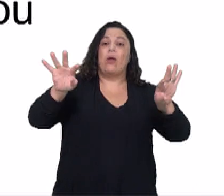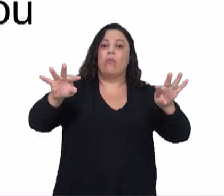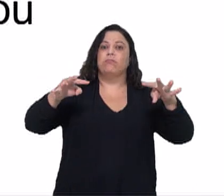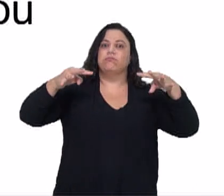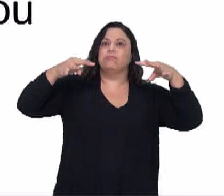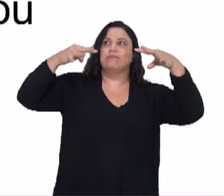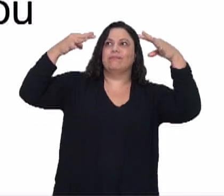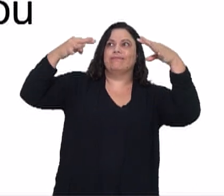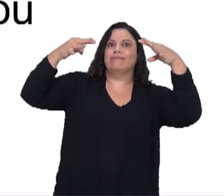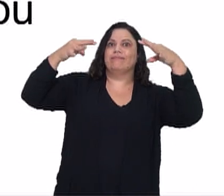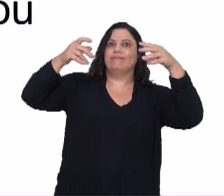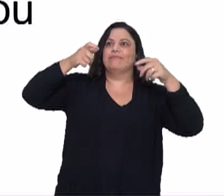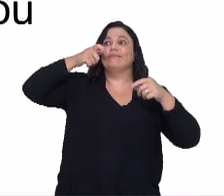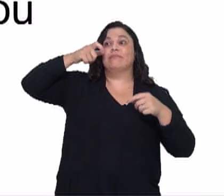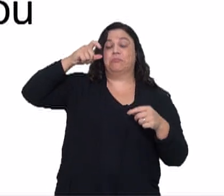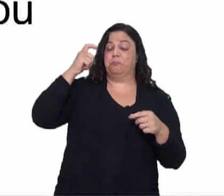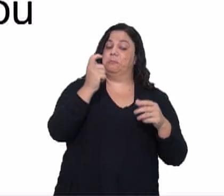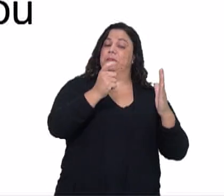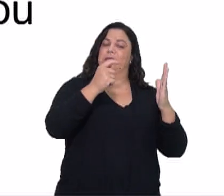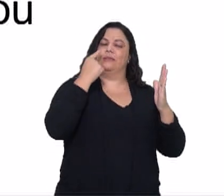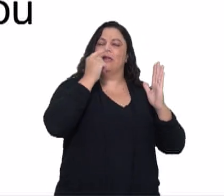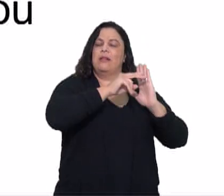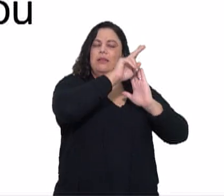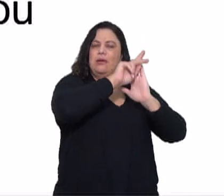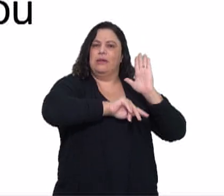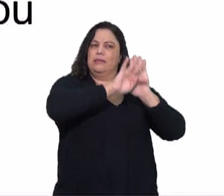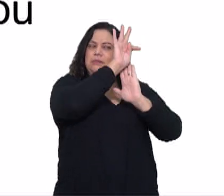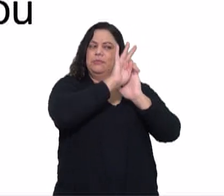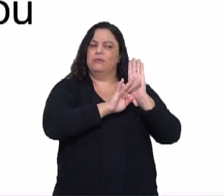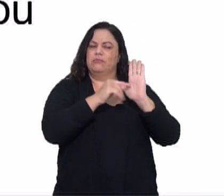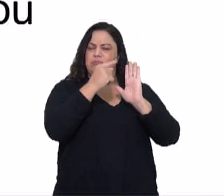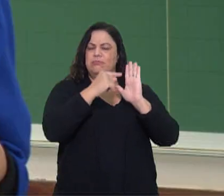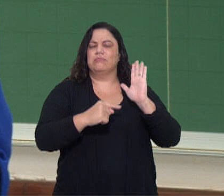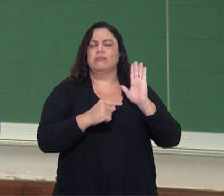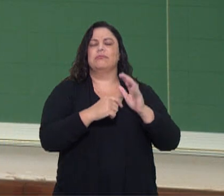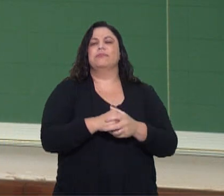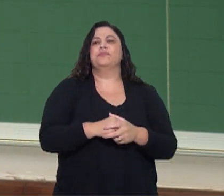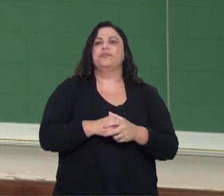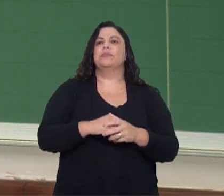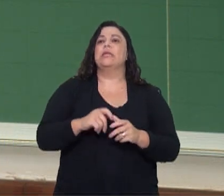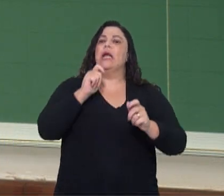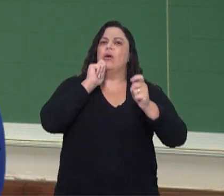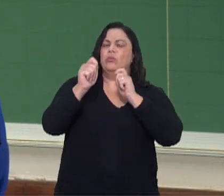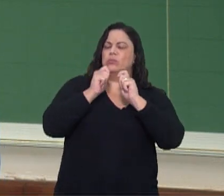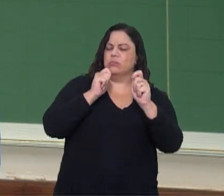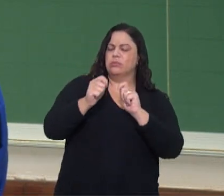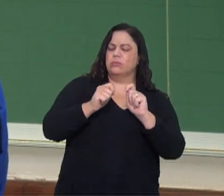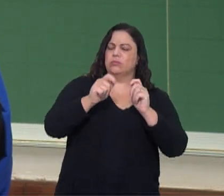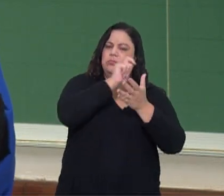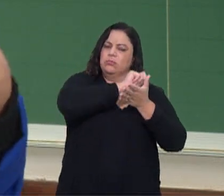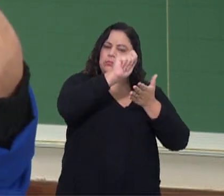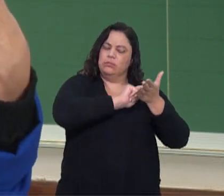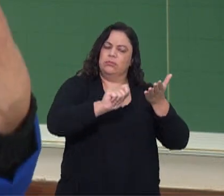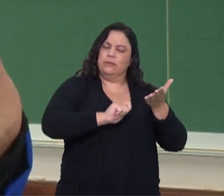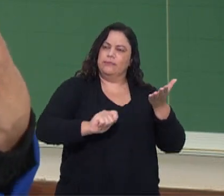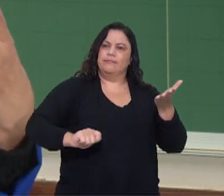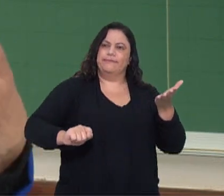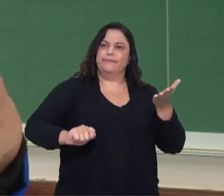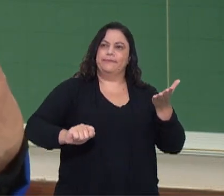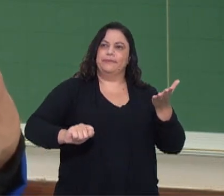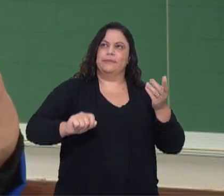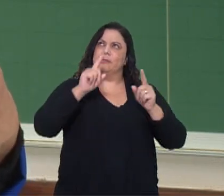o qual pode se interessar ou não pelo seu conteúdo. Então, quando o jornalista vai fazer a sua notícia, ele precisa ter uma manchete